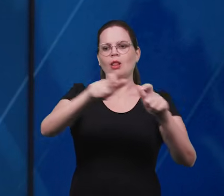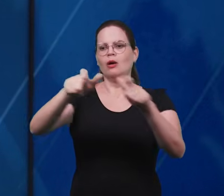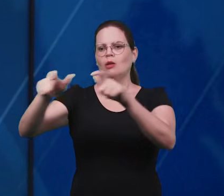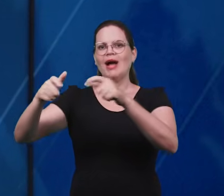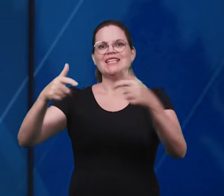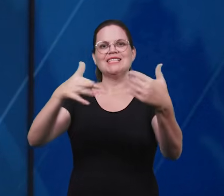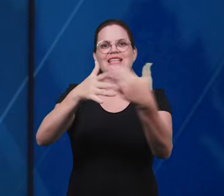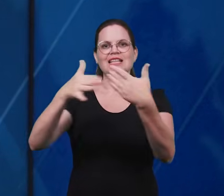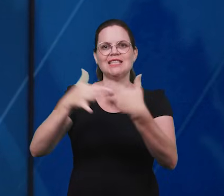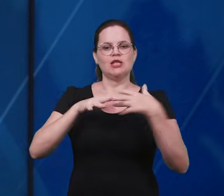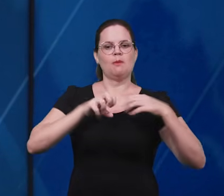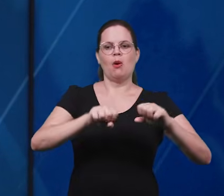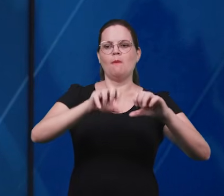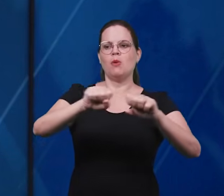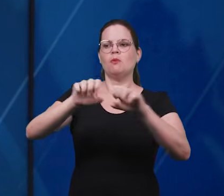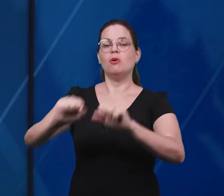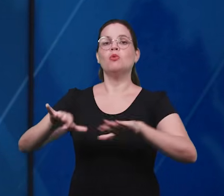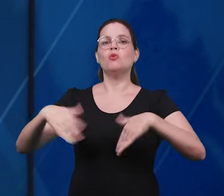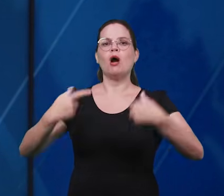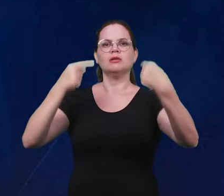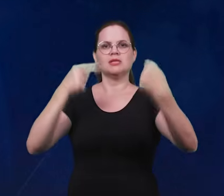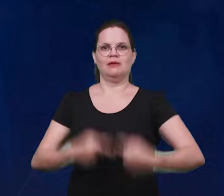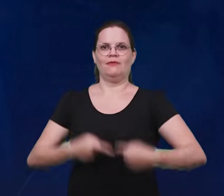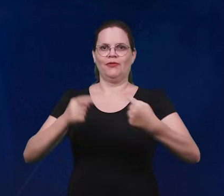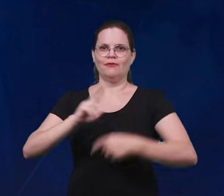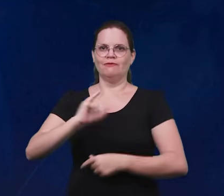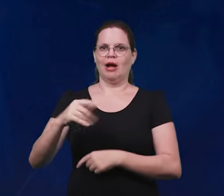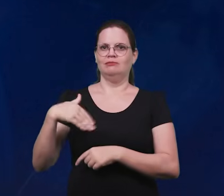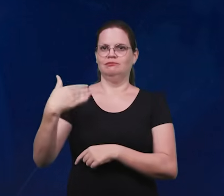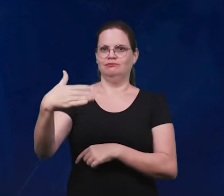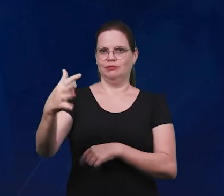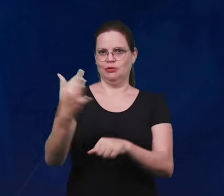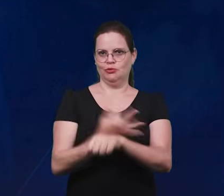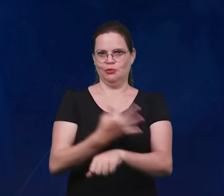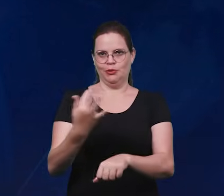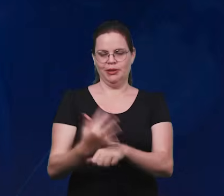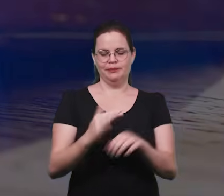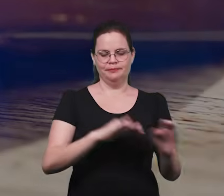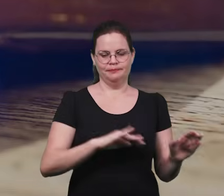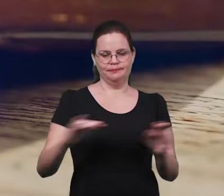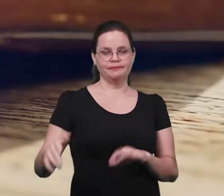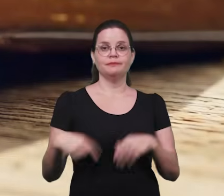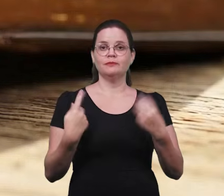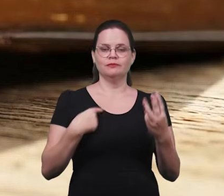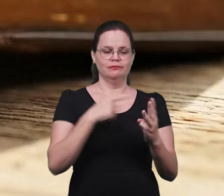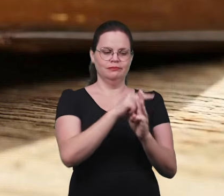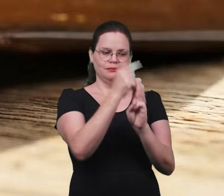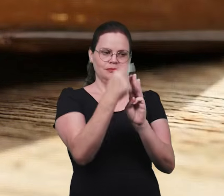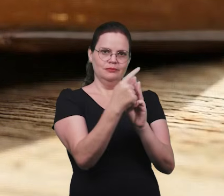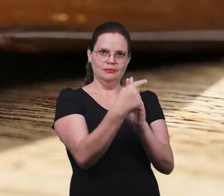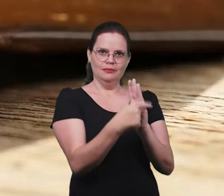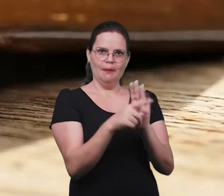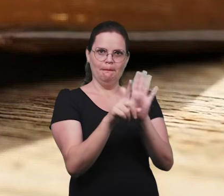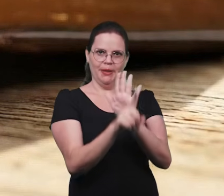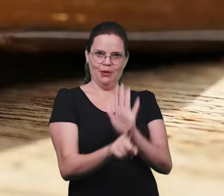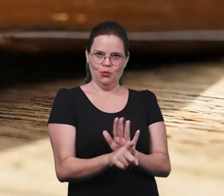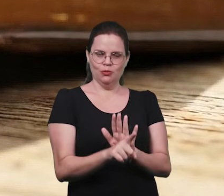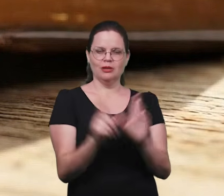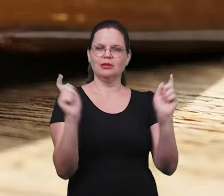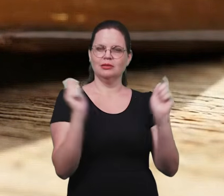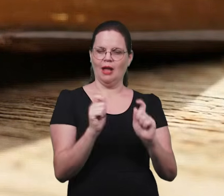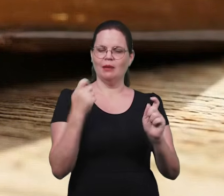que tomavam posse? Muito bem, encontraremos as respostas a essas indagações nas